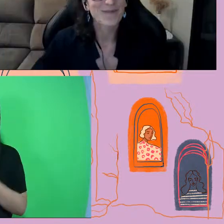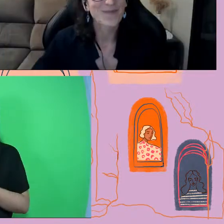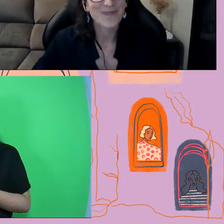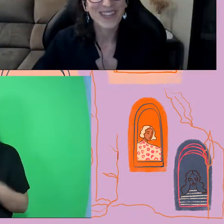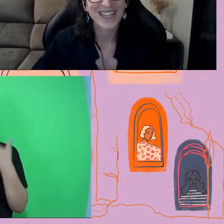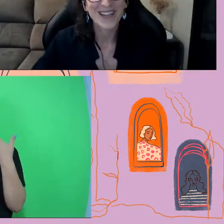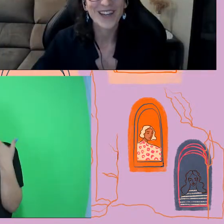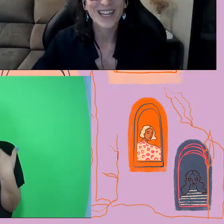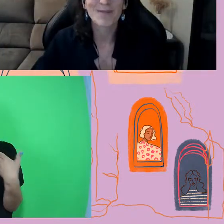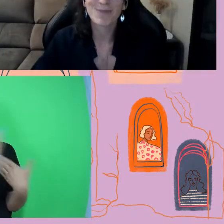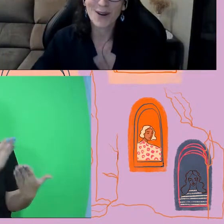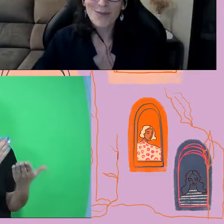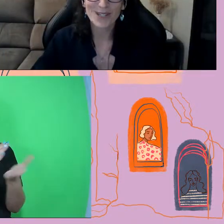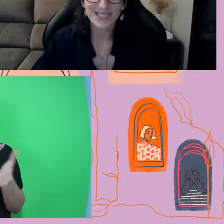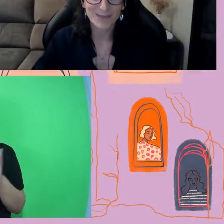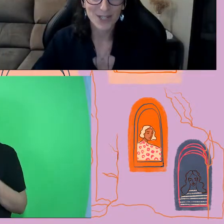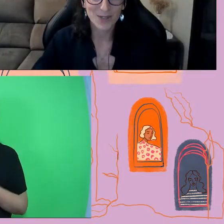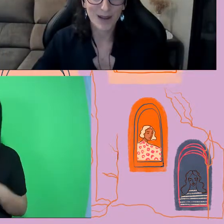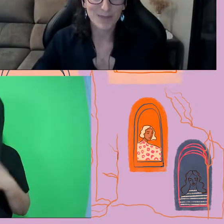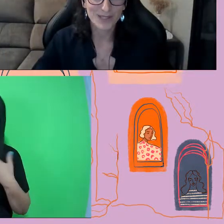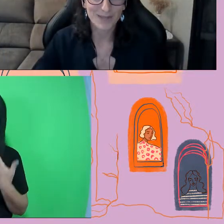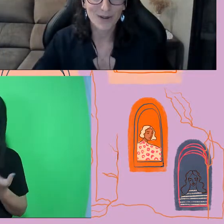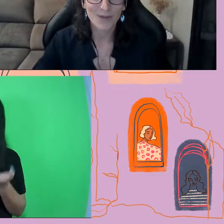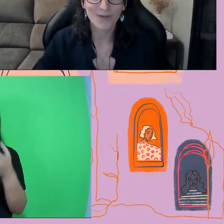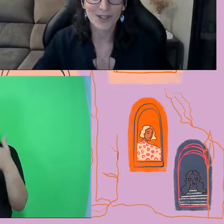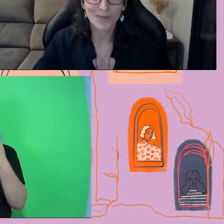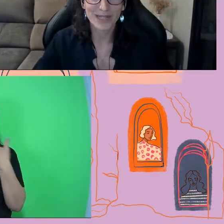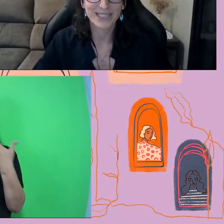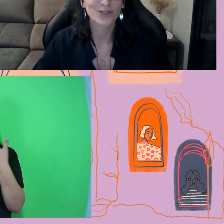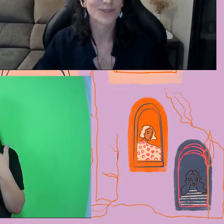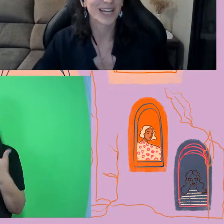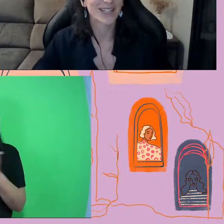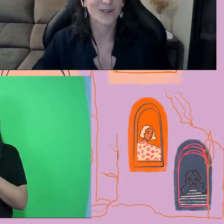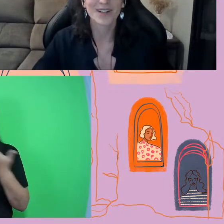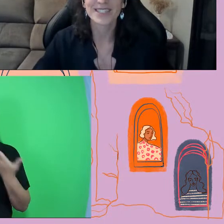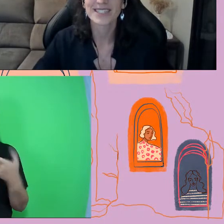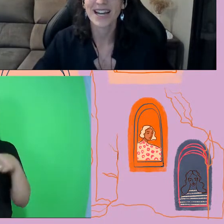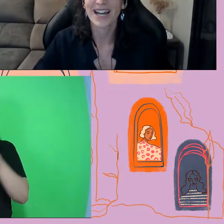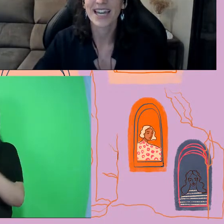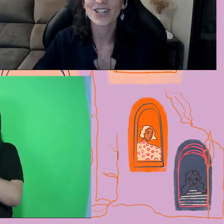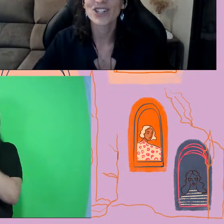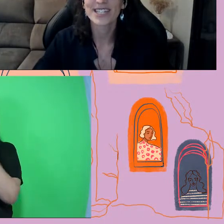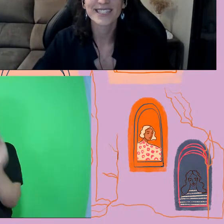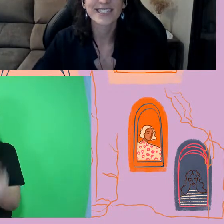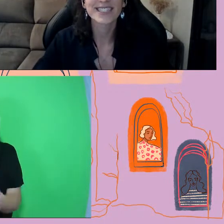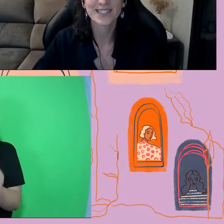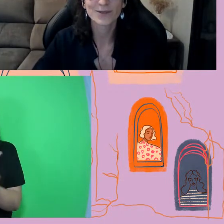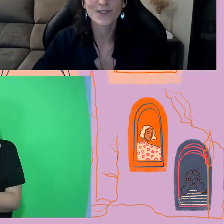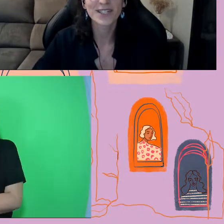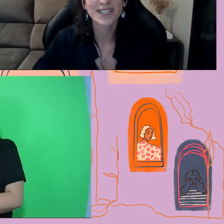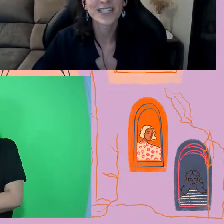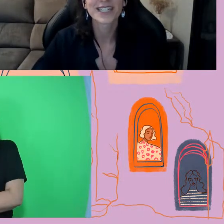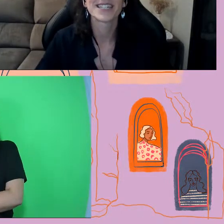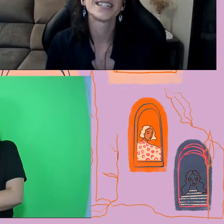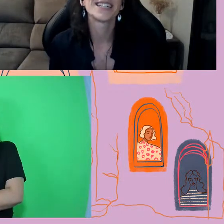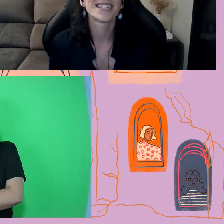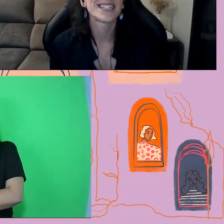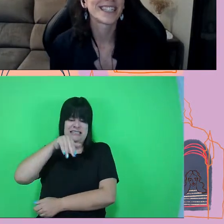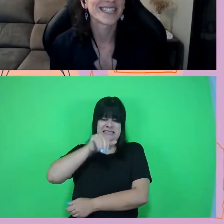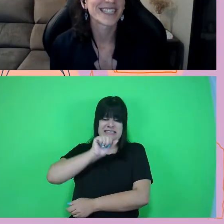Obrigada. Para compor esse bate-papo, eu também convido para se juntar a nós a Ednancy Silva.